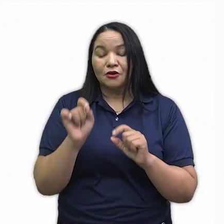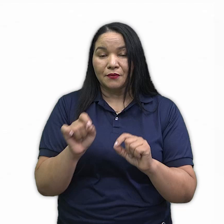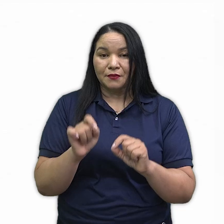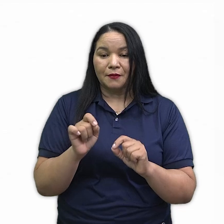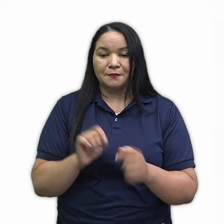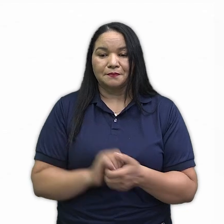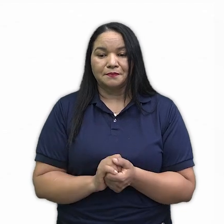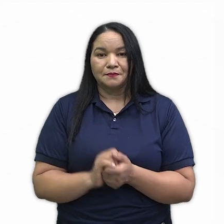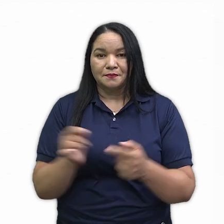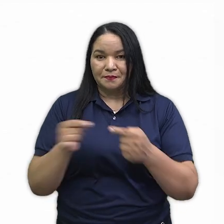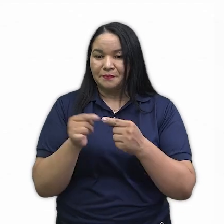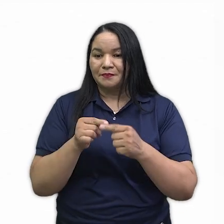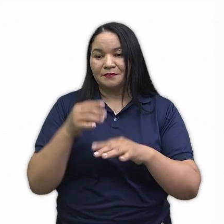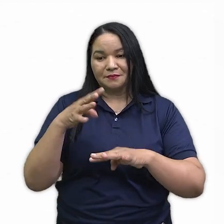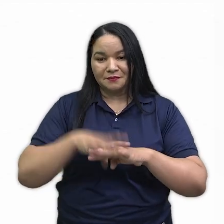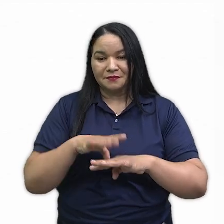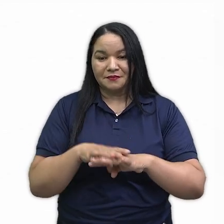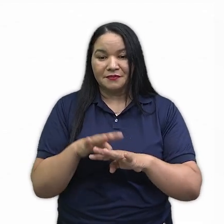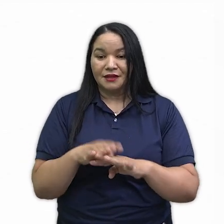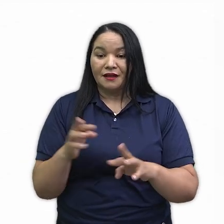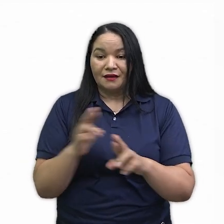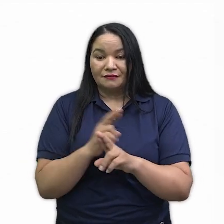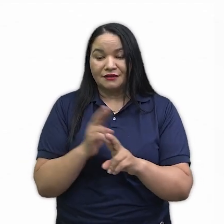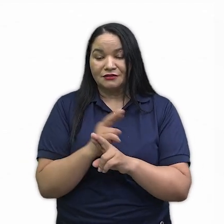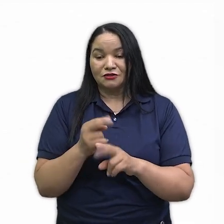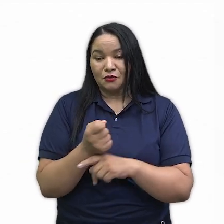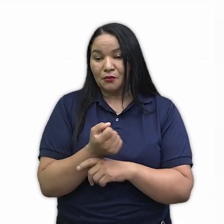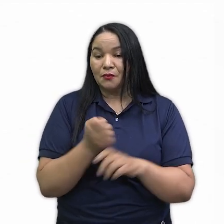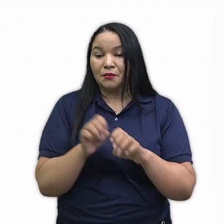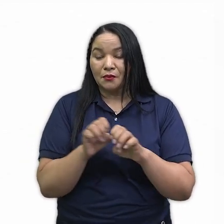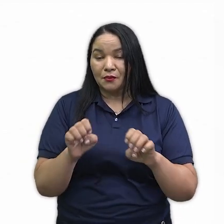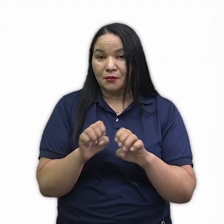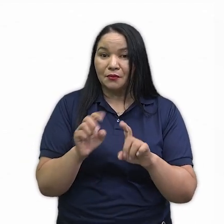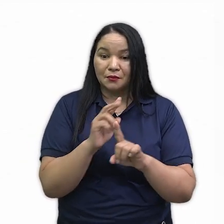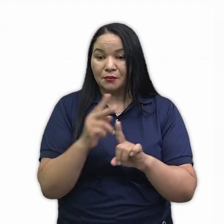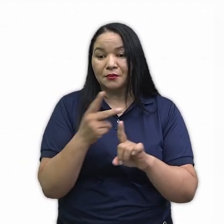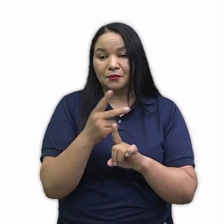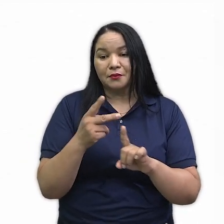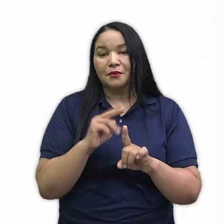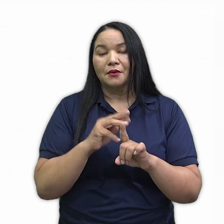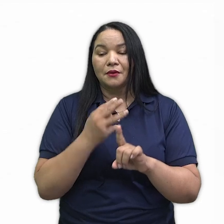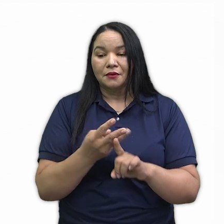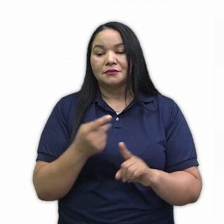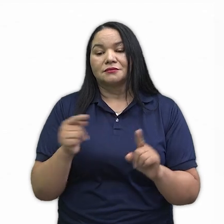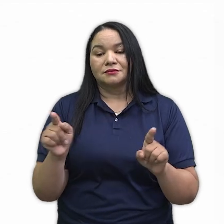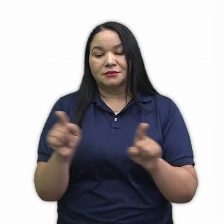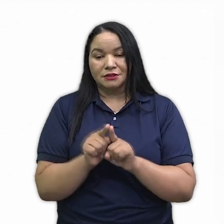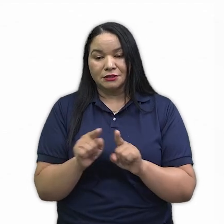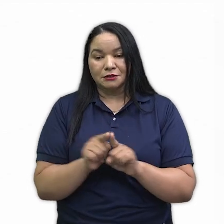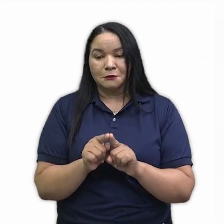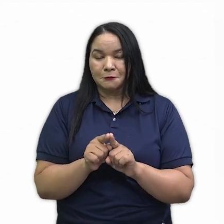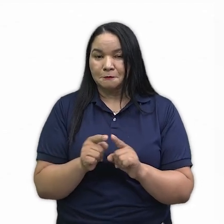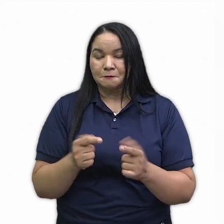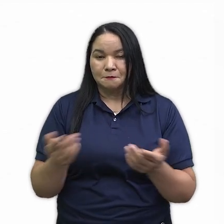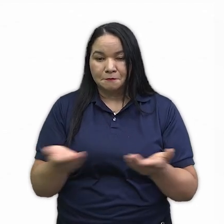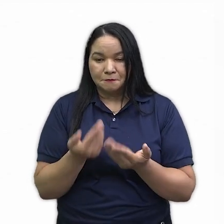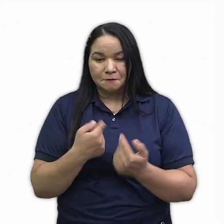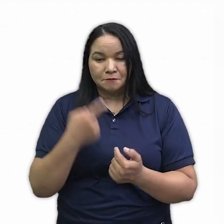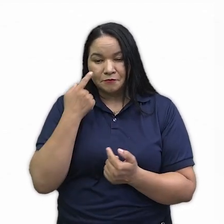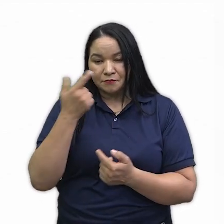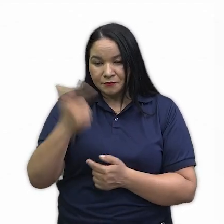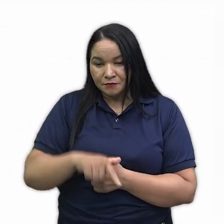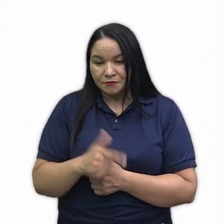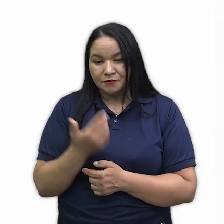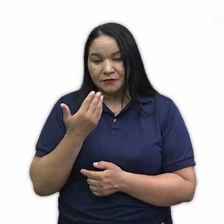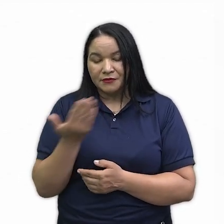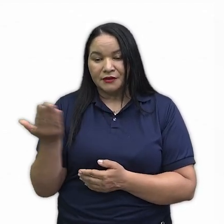é uma operação matemática diretamente relacionada com as equações exponenciais, e fazendo agora